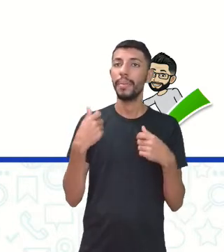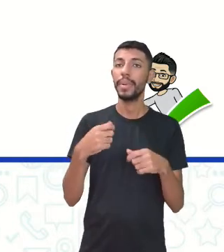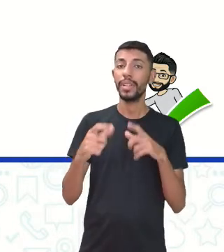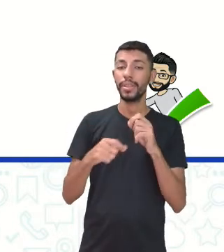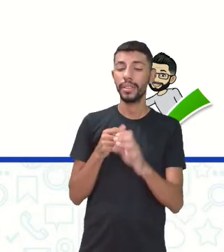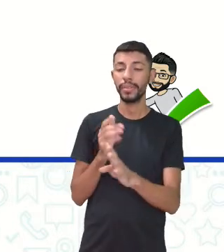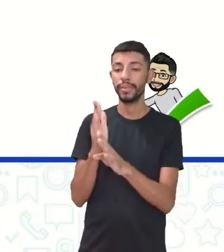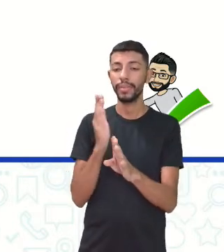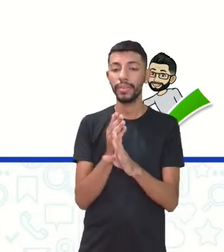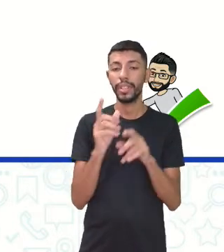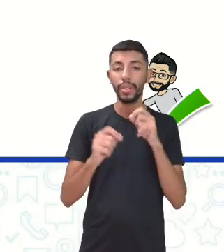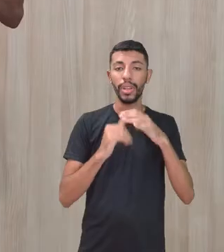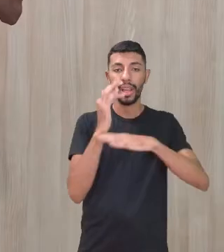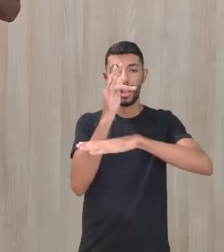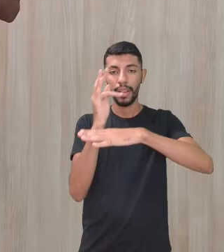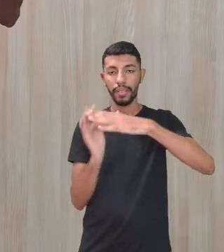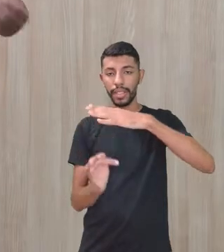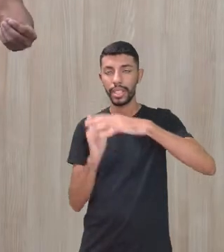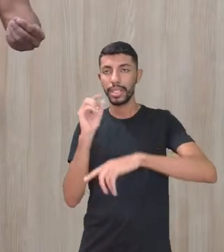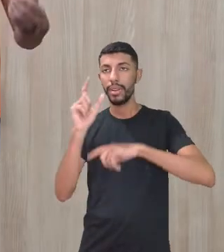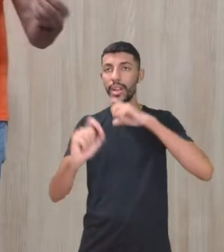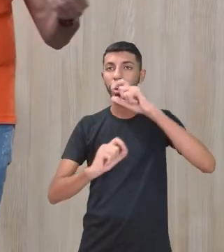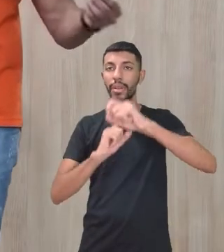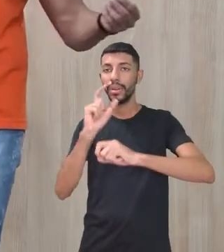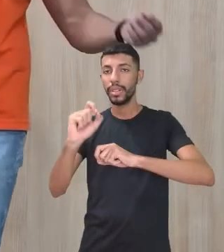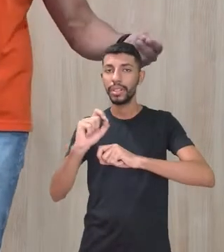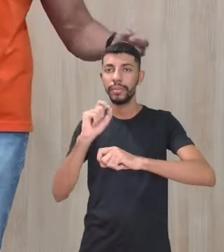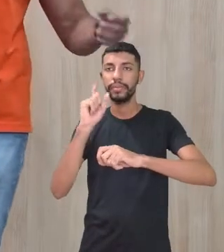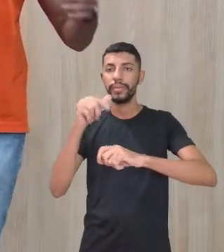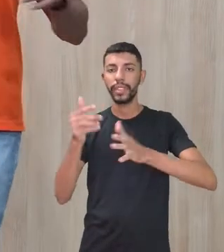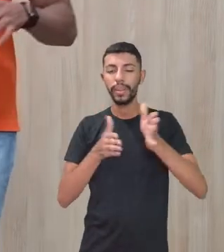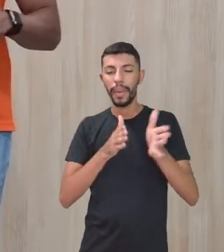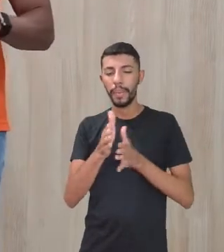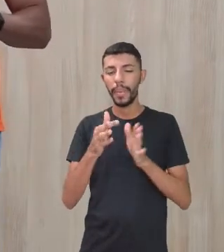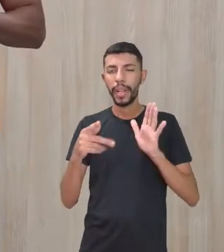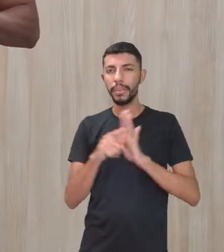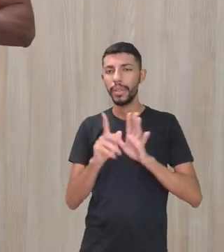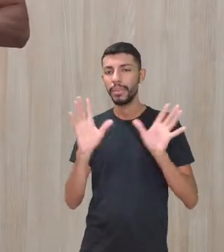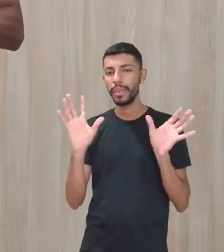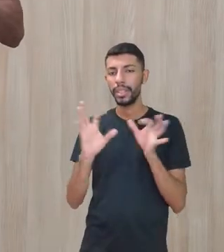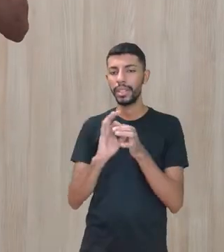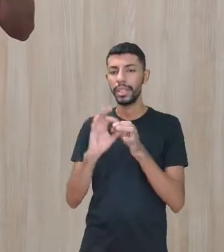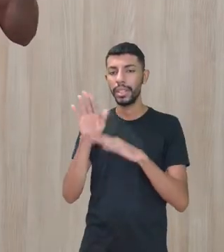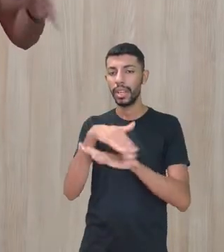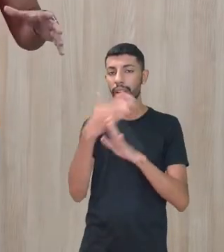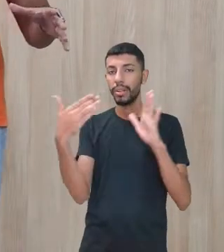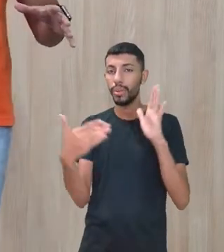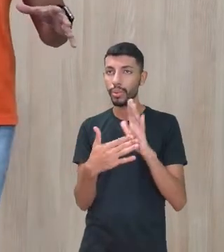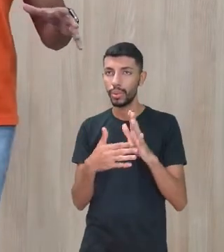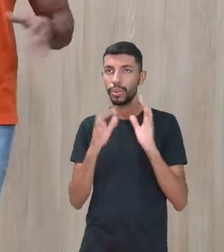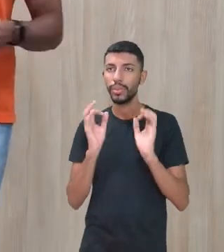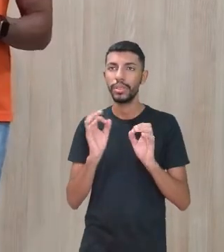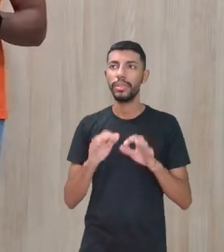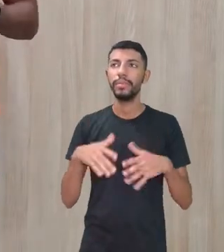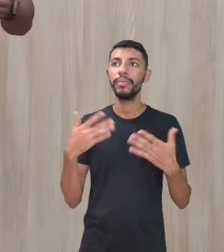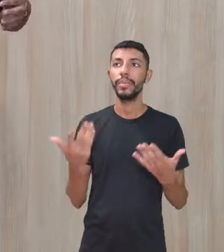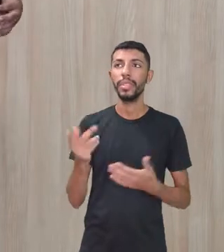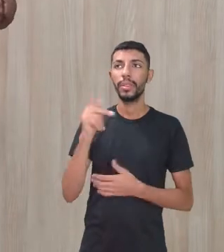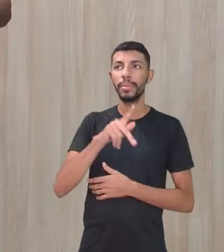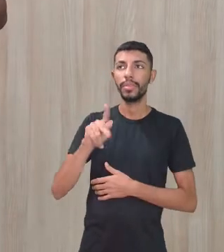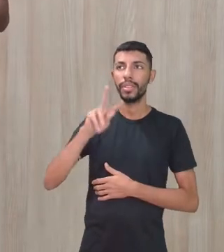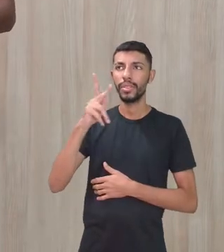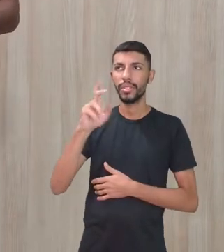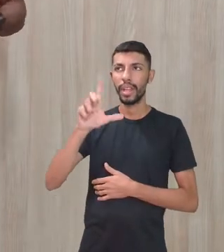identificar aí que a fração ela é uma parte em relação ao todo. Heleno já